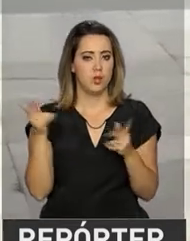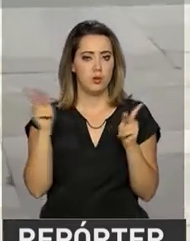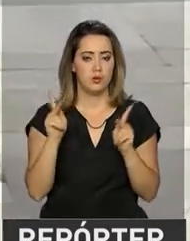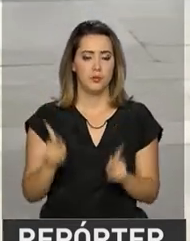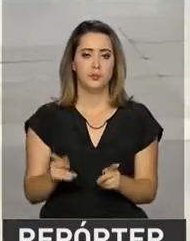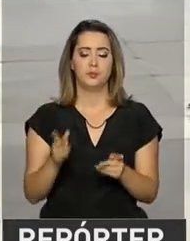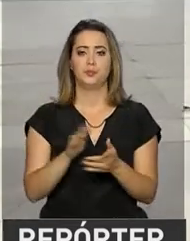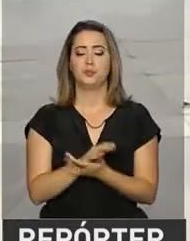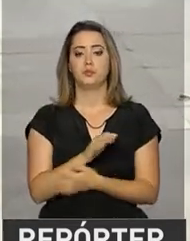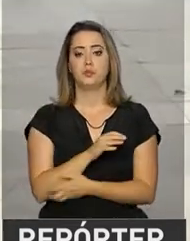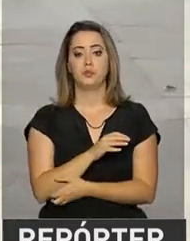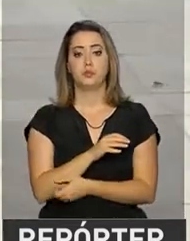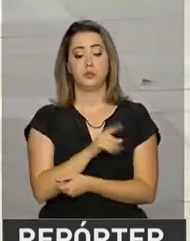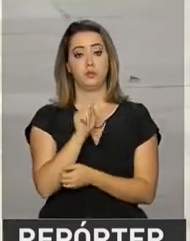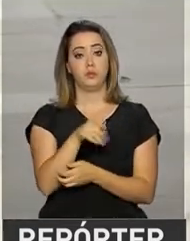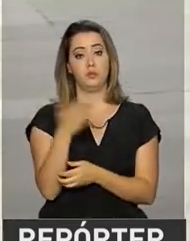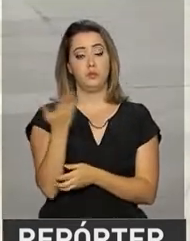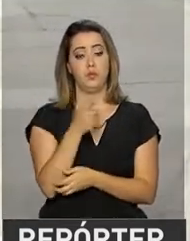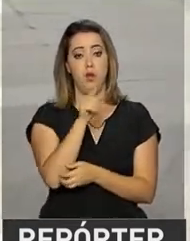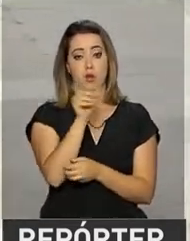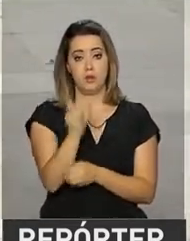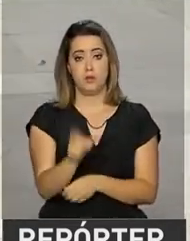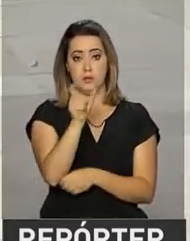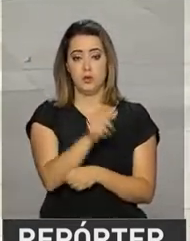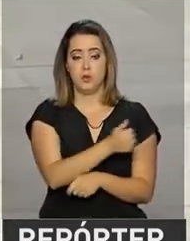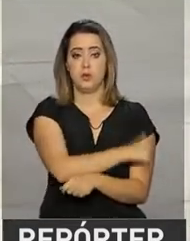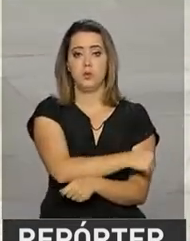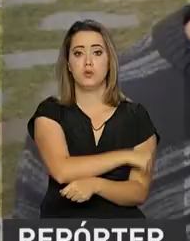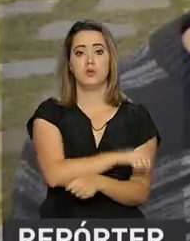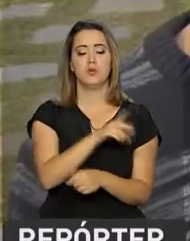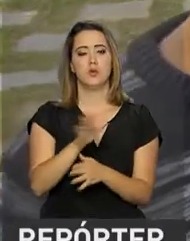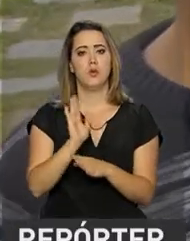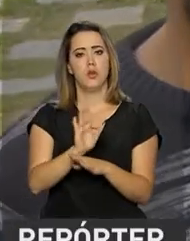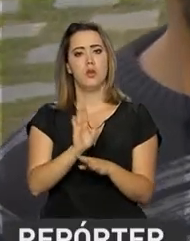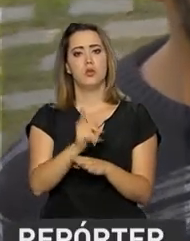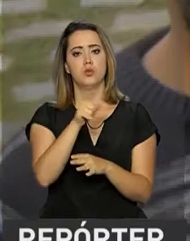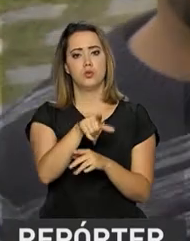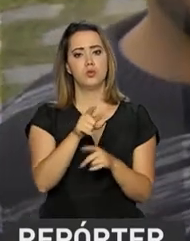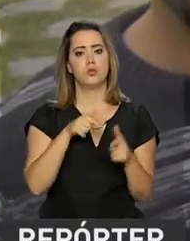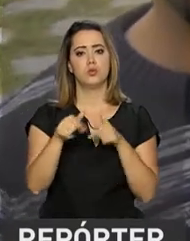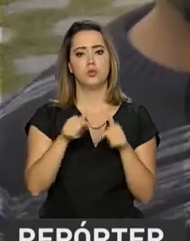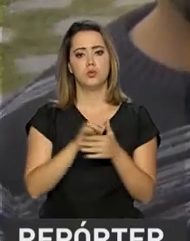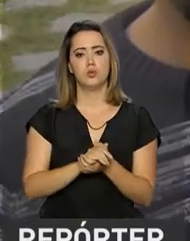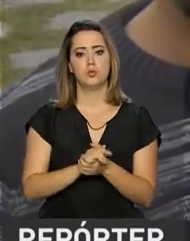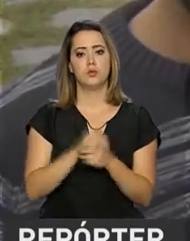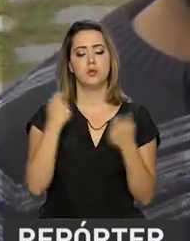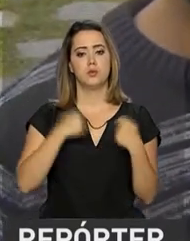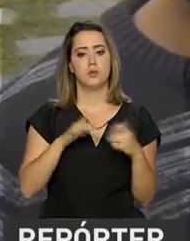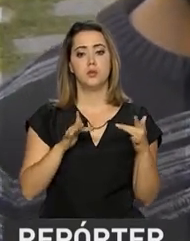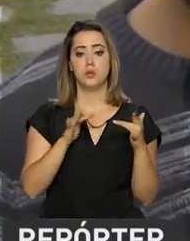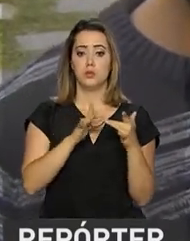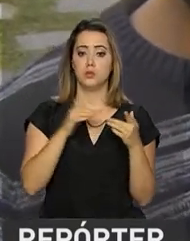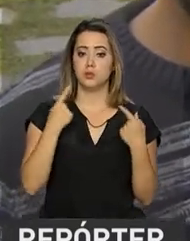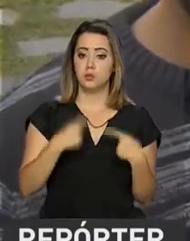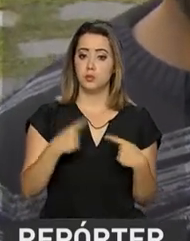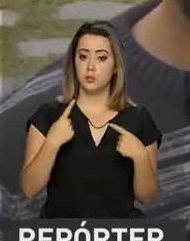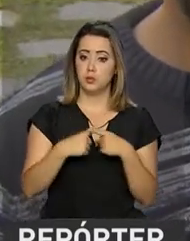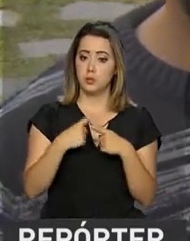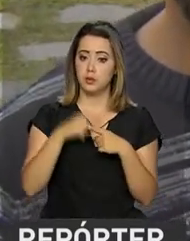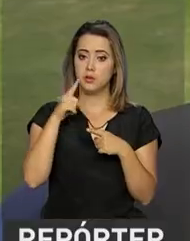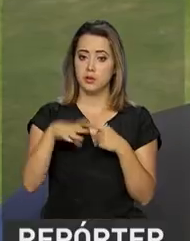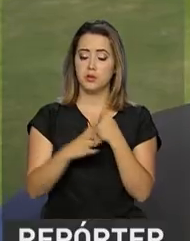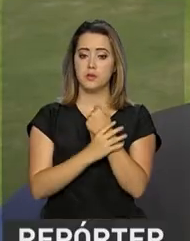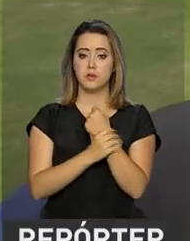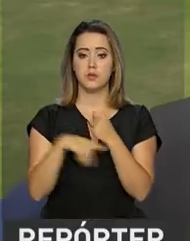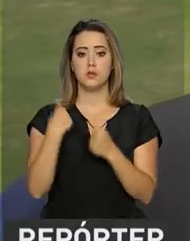torcida por um Rio mais seguro, esses cariocas apoiam a operação. Tem que concordar, porque está sendo uma segurança para a gente, que é carioca,